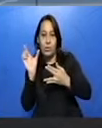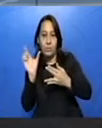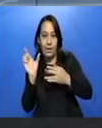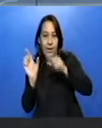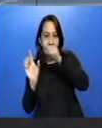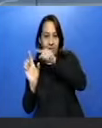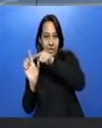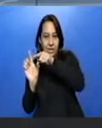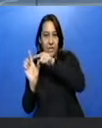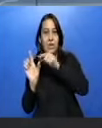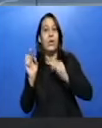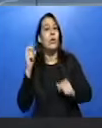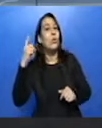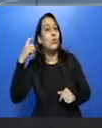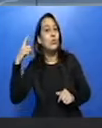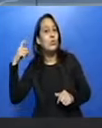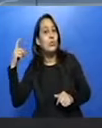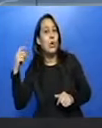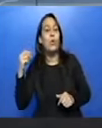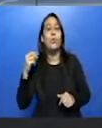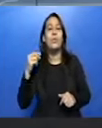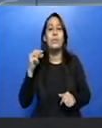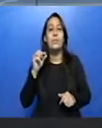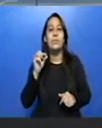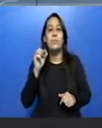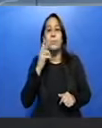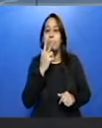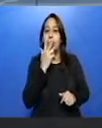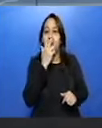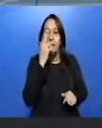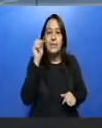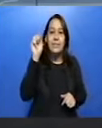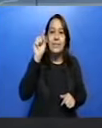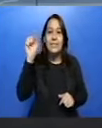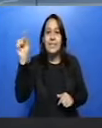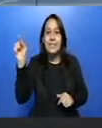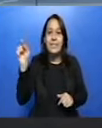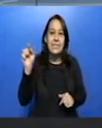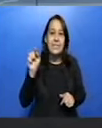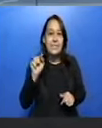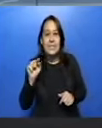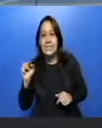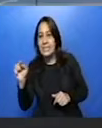vogais, o som é zzz. Vamos ver qual que é a novidade.